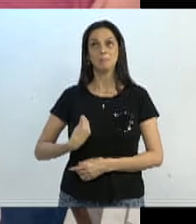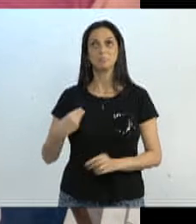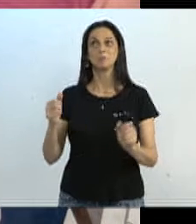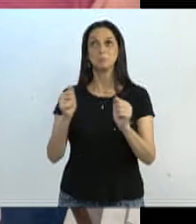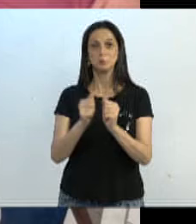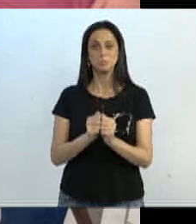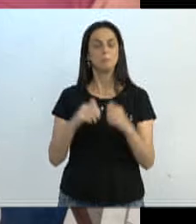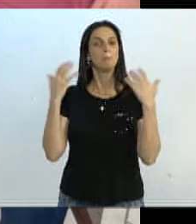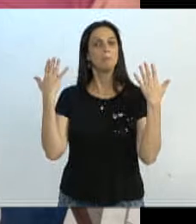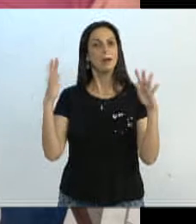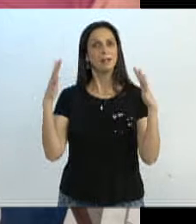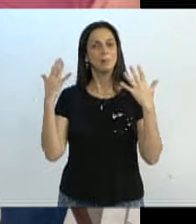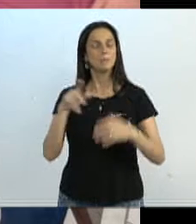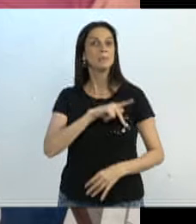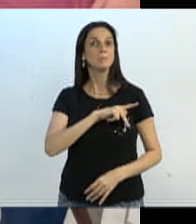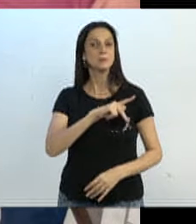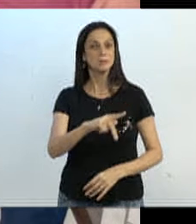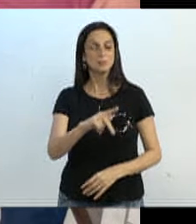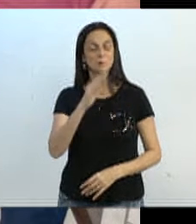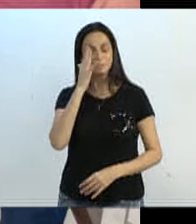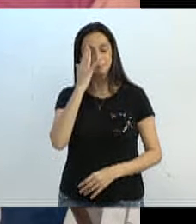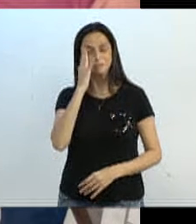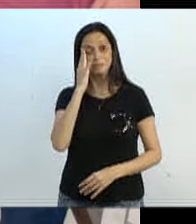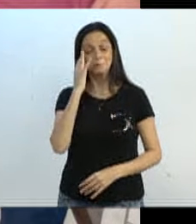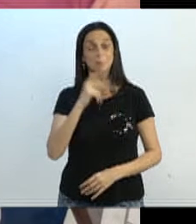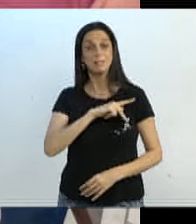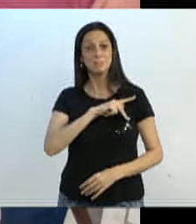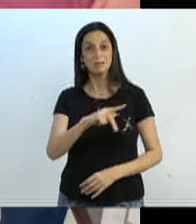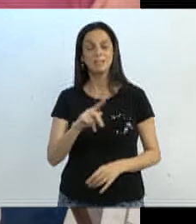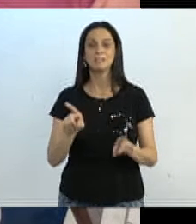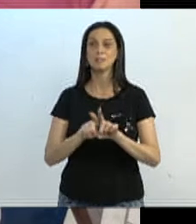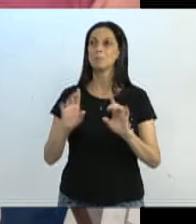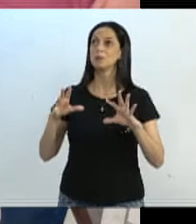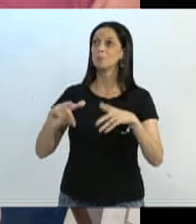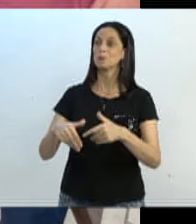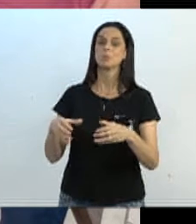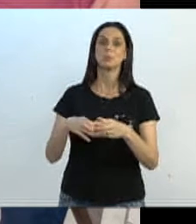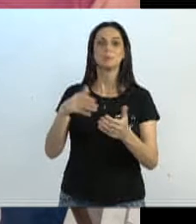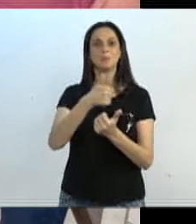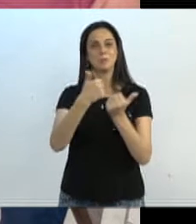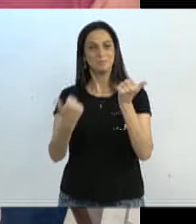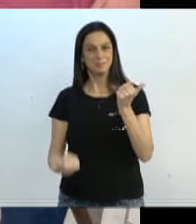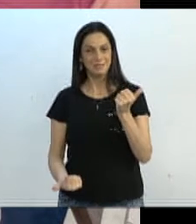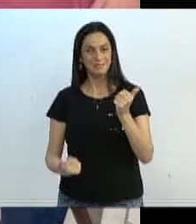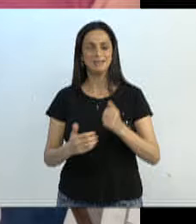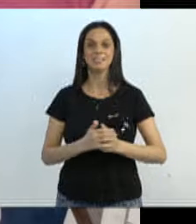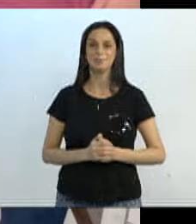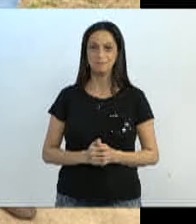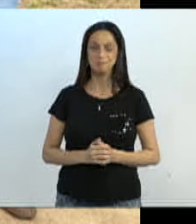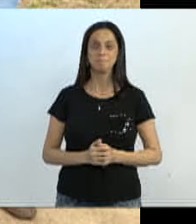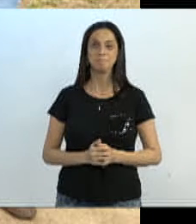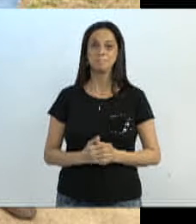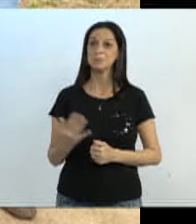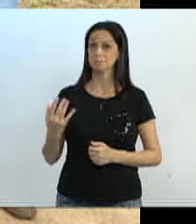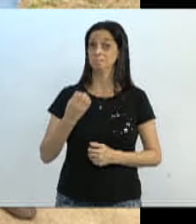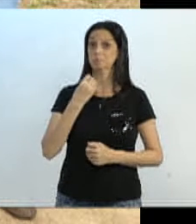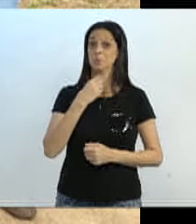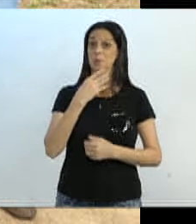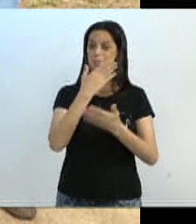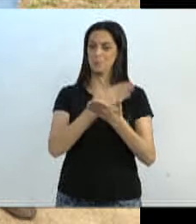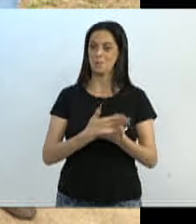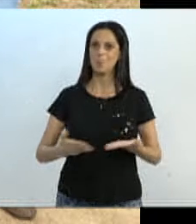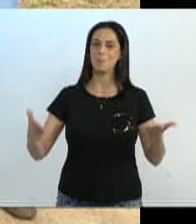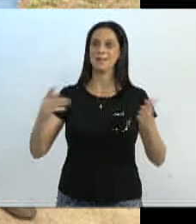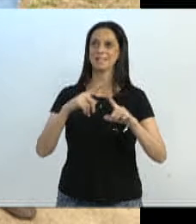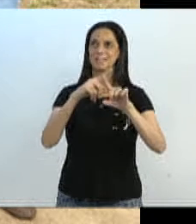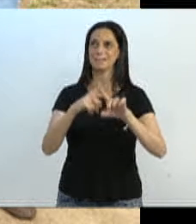parabenizar presidente Corsini e toda a diretoria pela bela estreia que